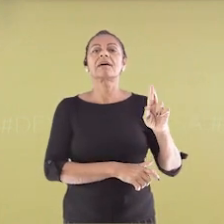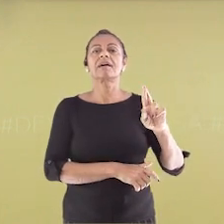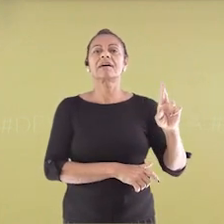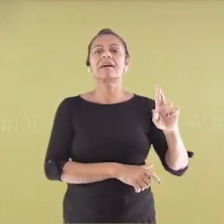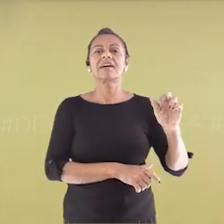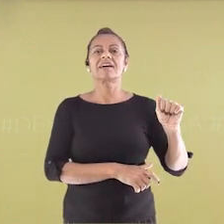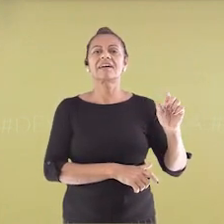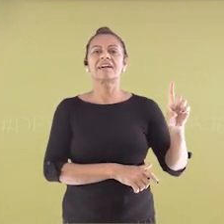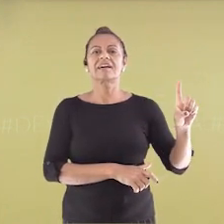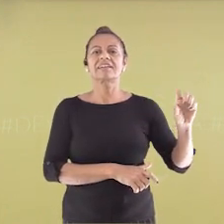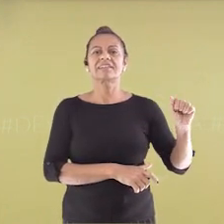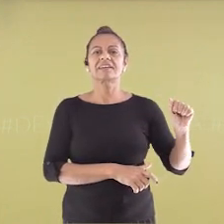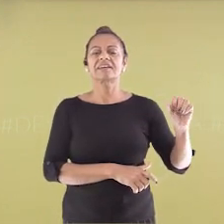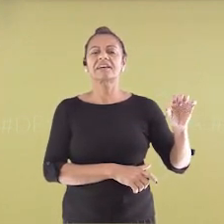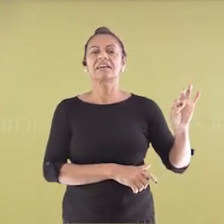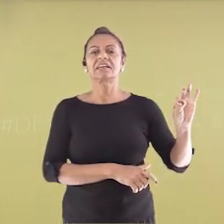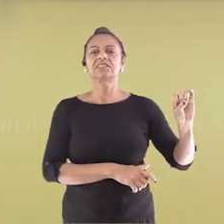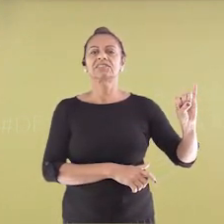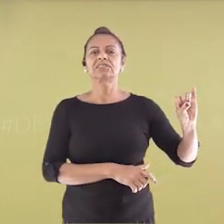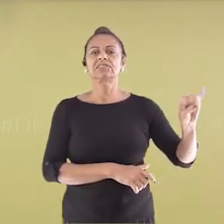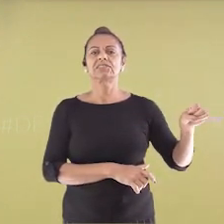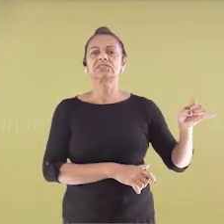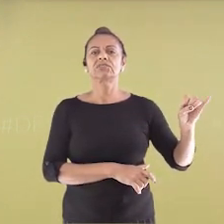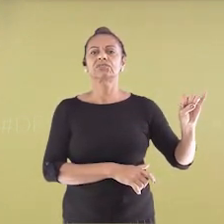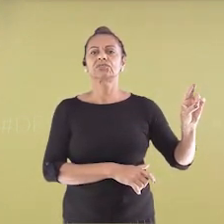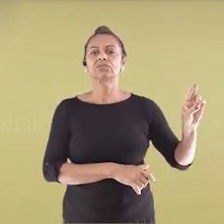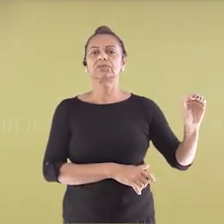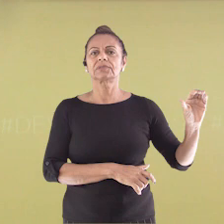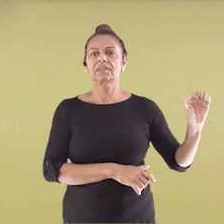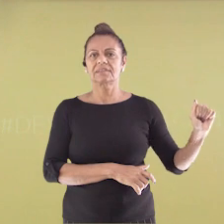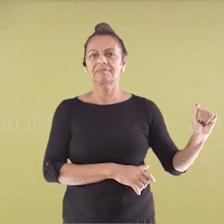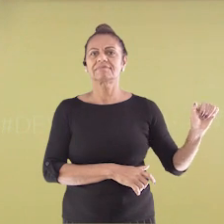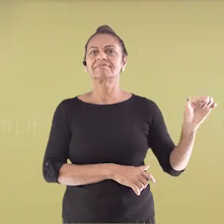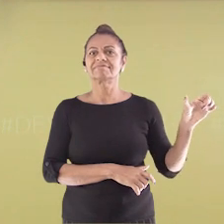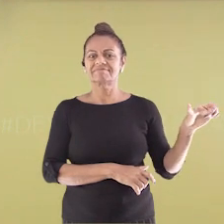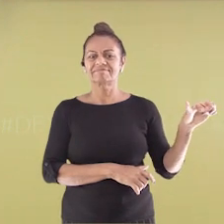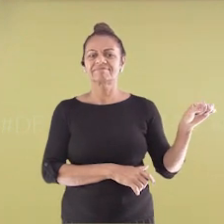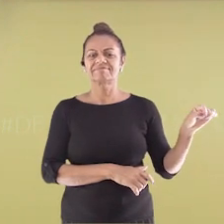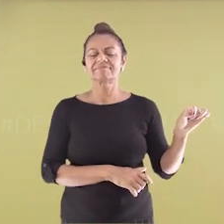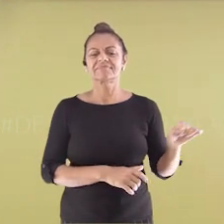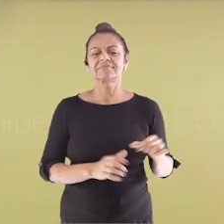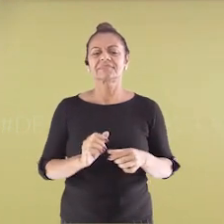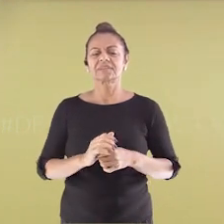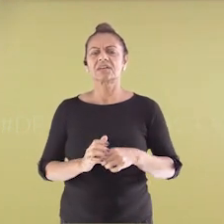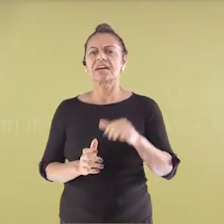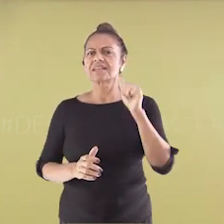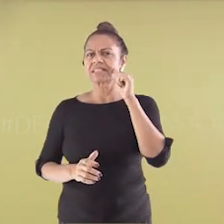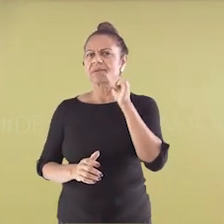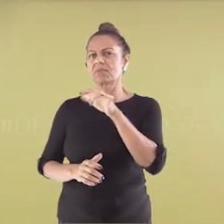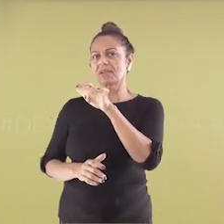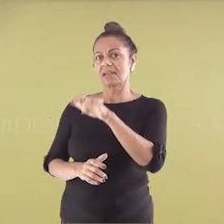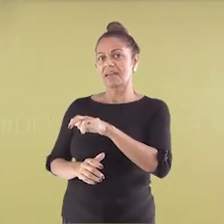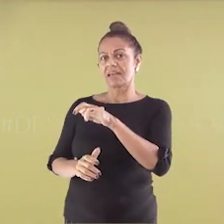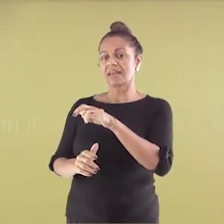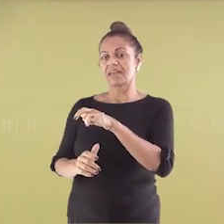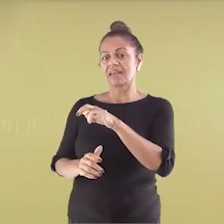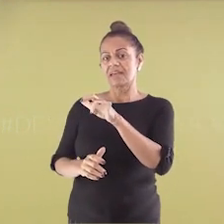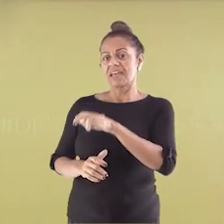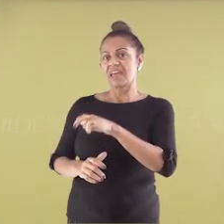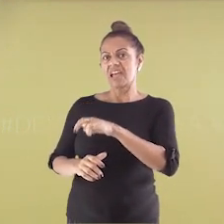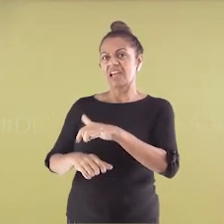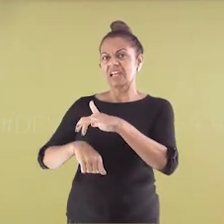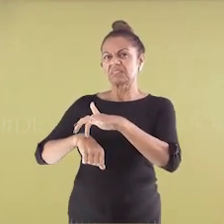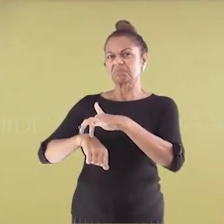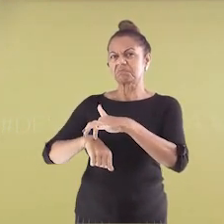Tijuca. Nessa manchete, o sujeito, que é mulher, ela realiza e sofre a ação de